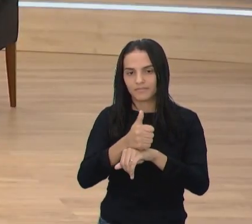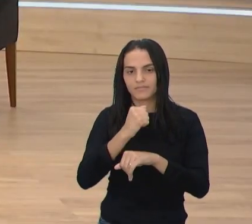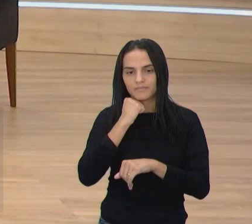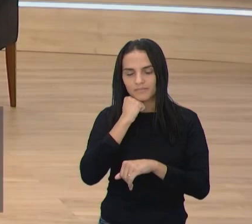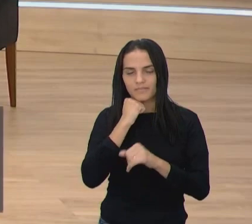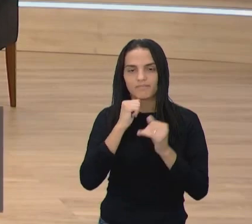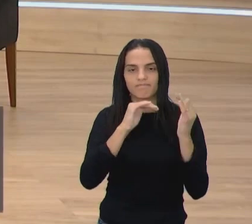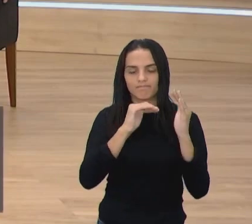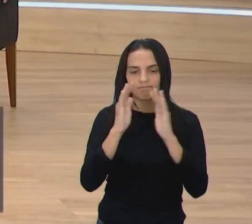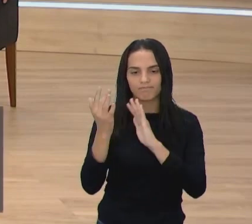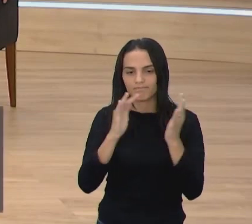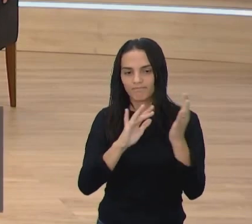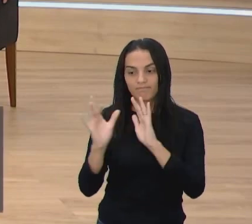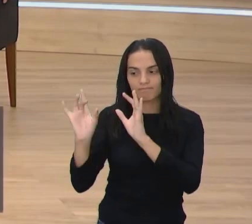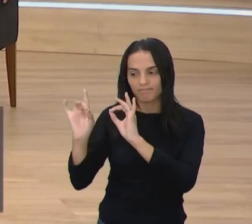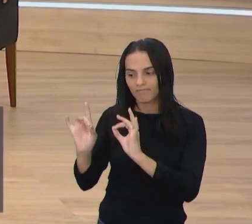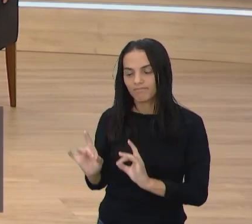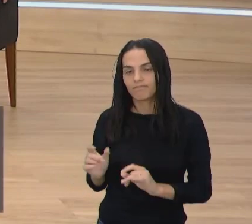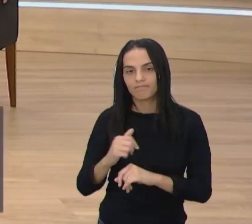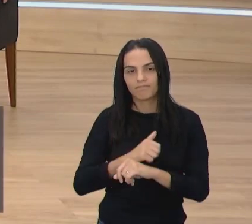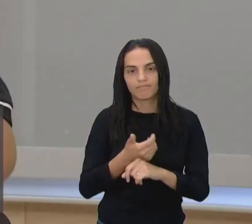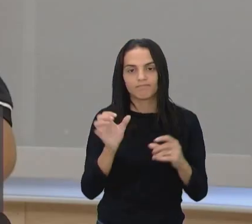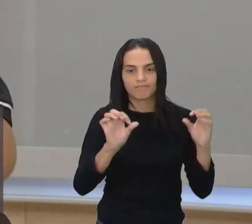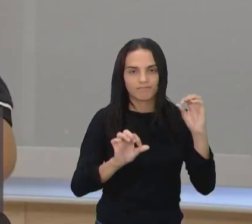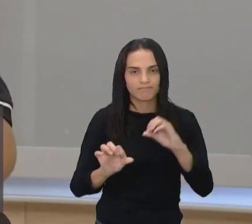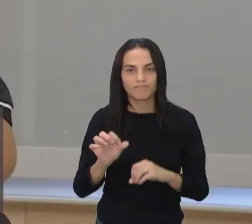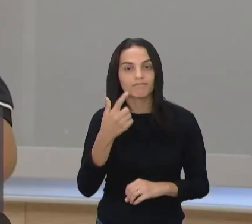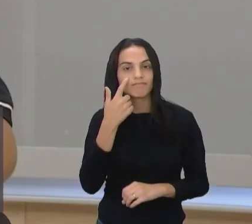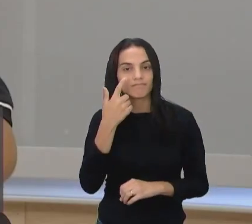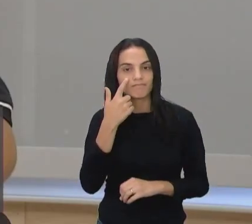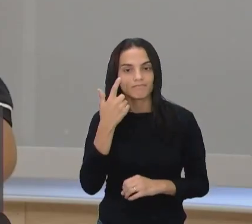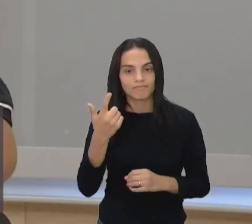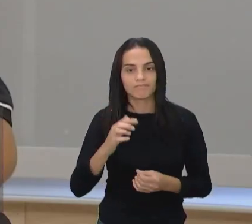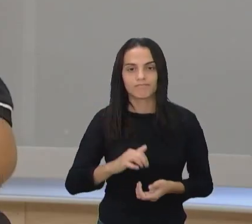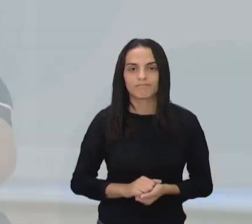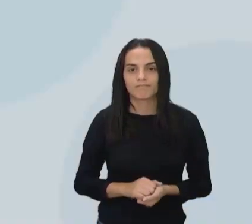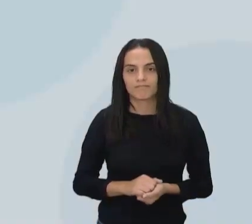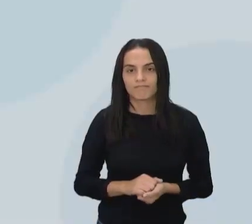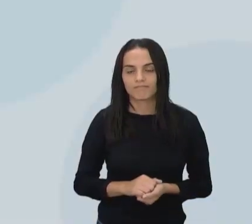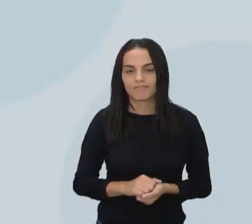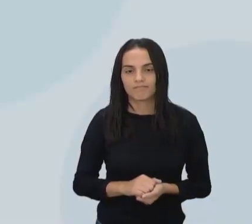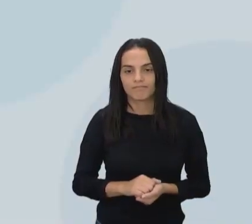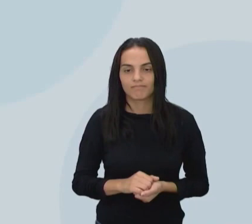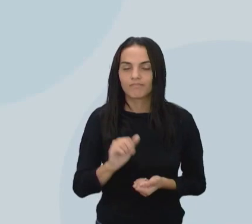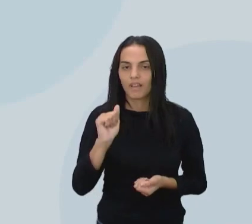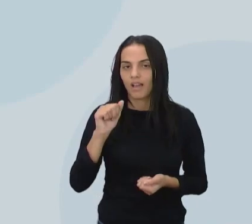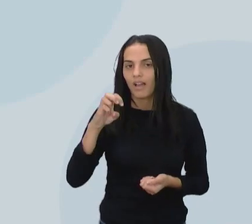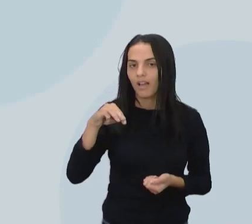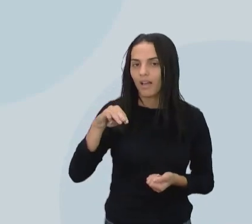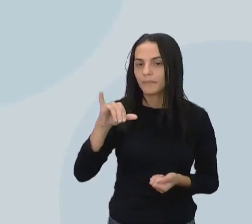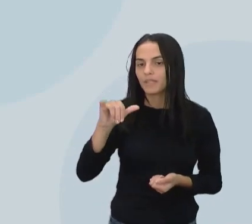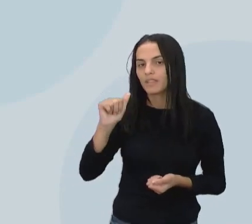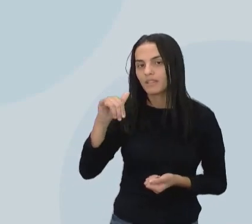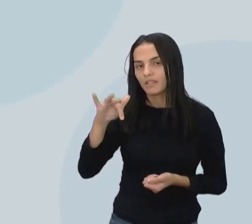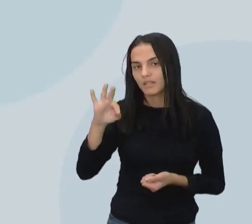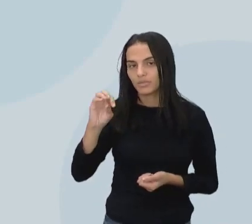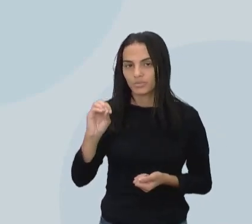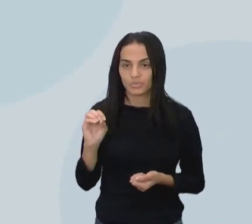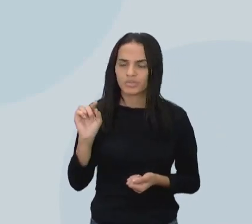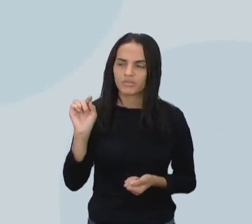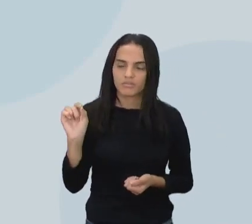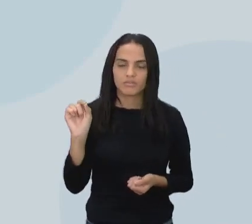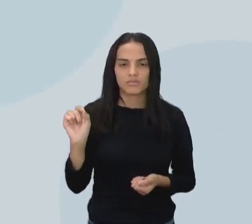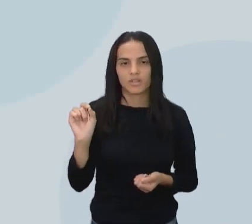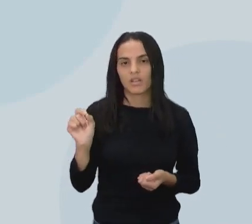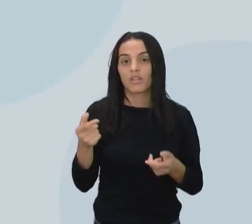natureza, especificamente da área de química, vamos dar uma olhada na composição química do amianto. O amianto, na verdade, ele vai